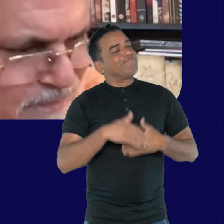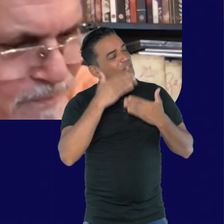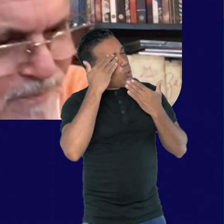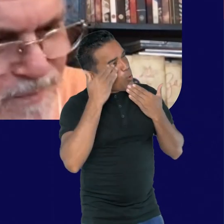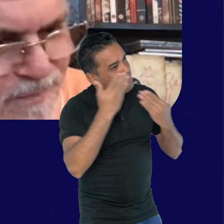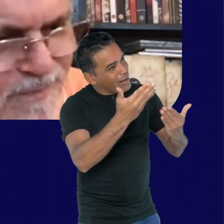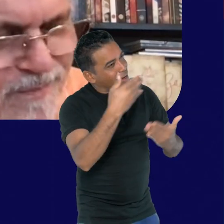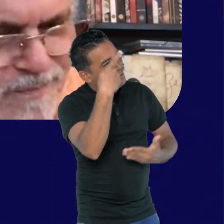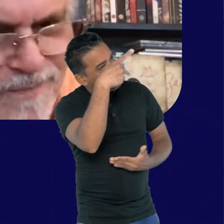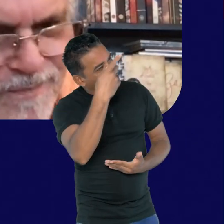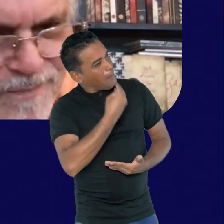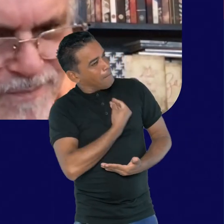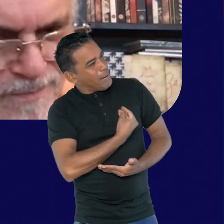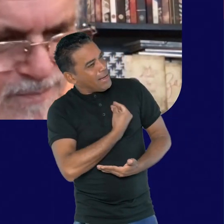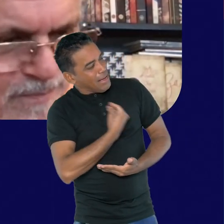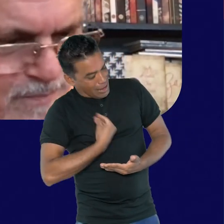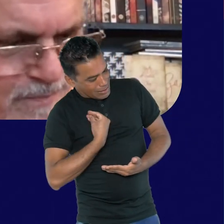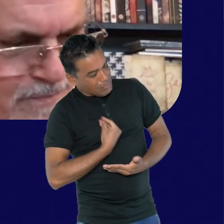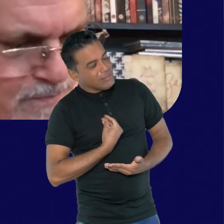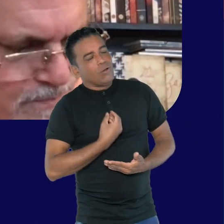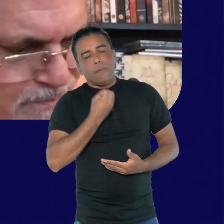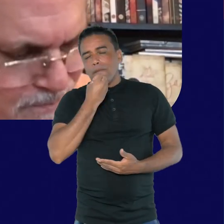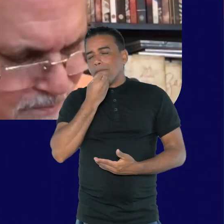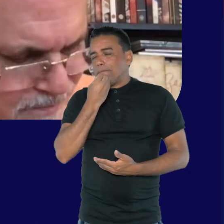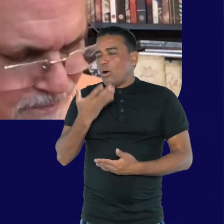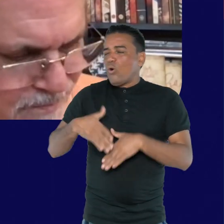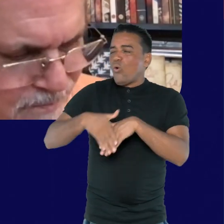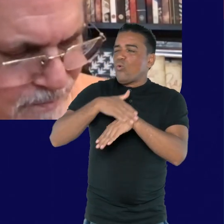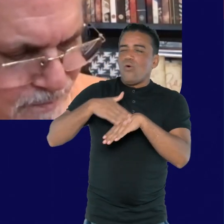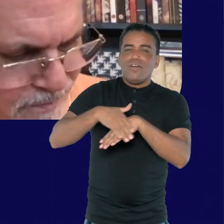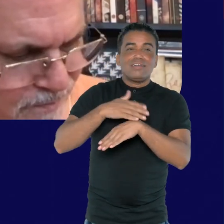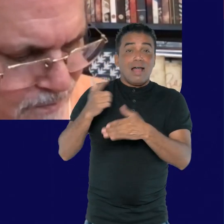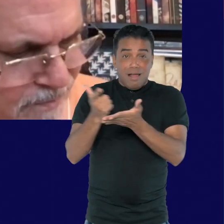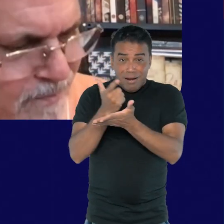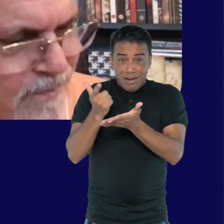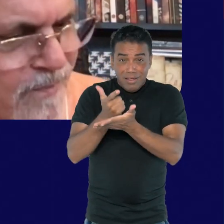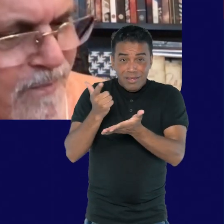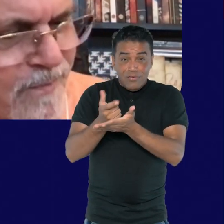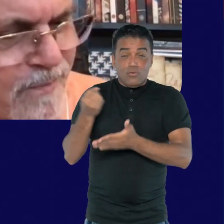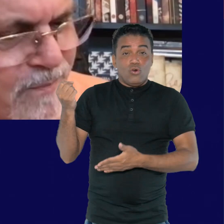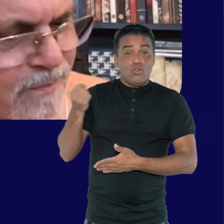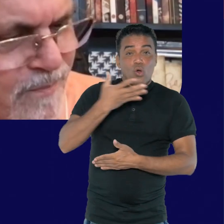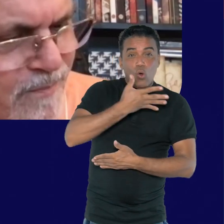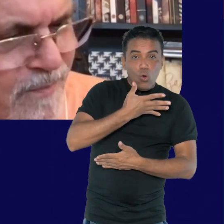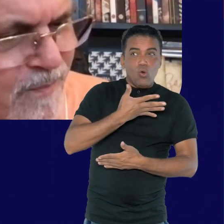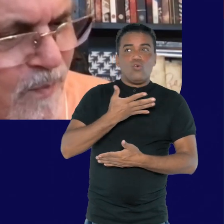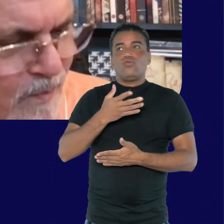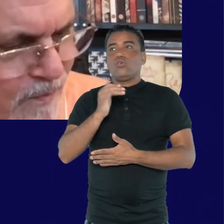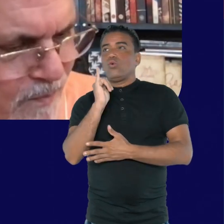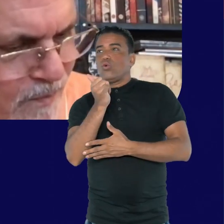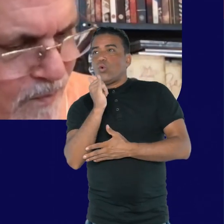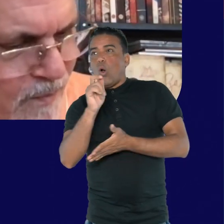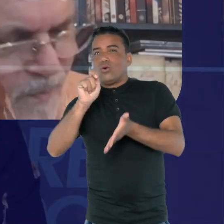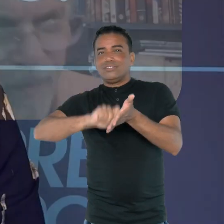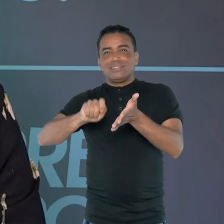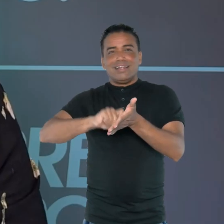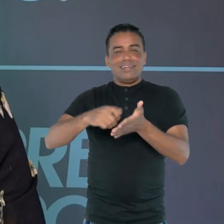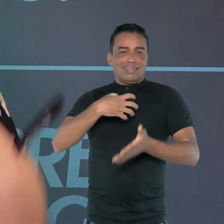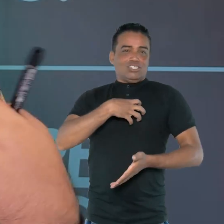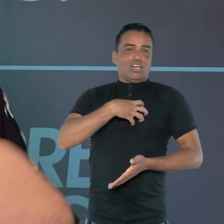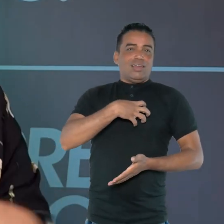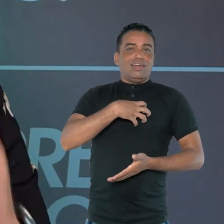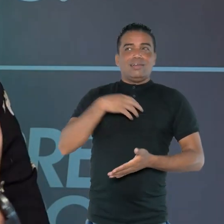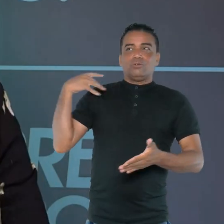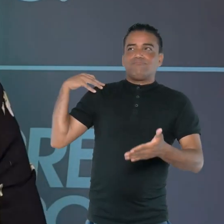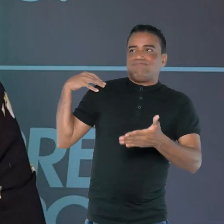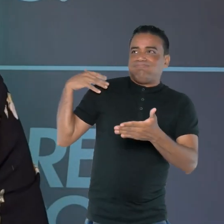Hauer, muito obrigado pela sua participação. Foi um prazerão poder conversar com você sobre o seu livro novo, sobre a escrita de contos e